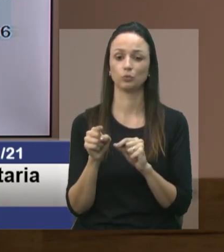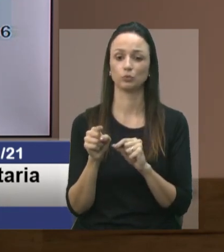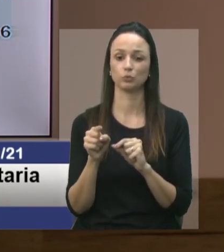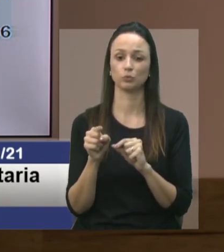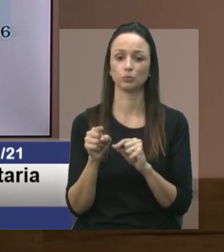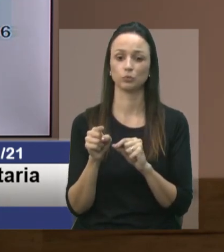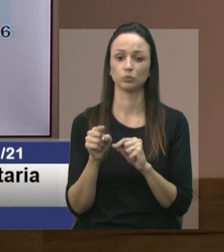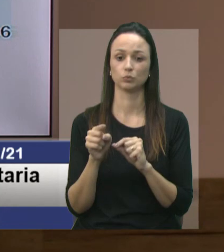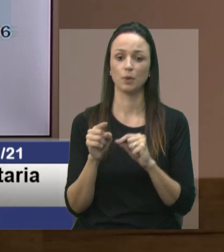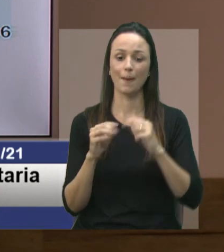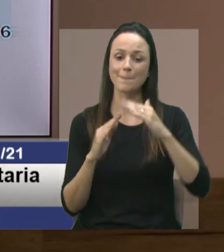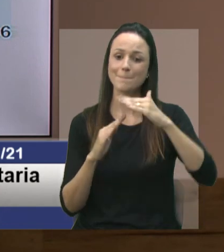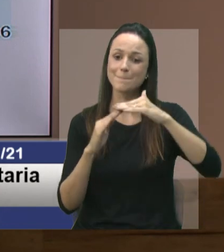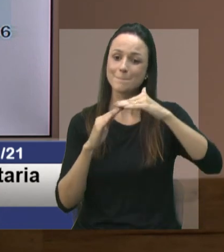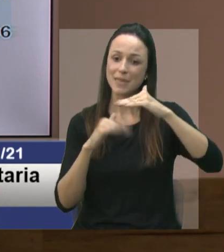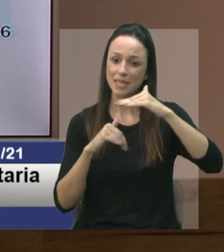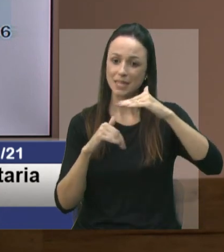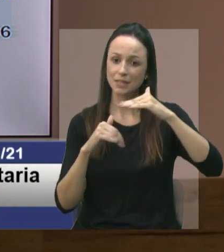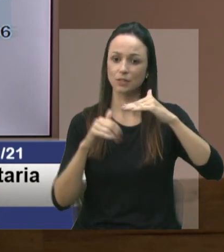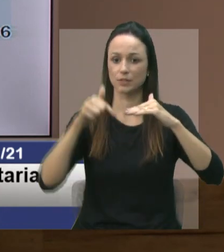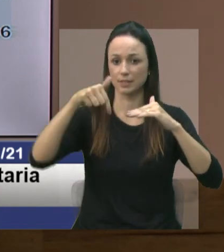o mínimo constitucional seria